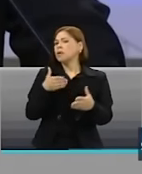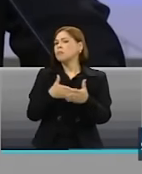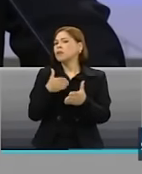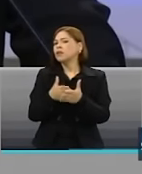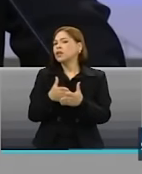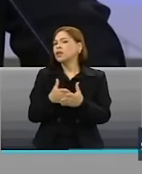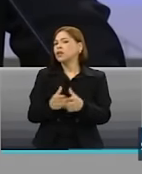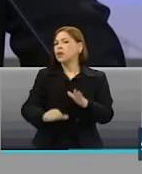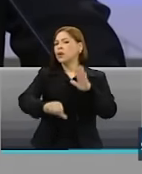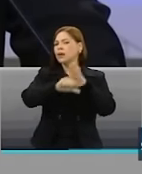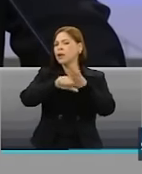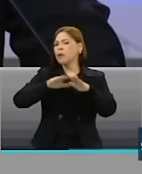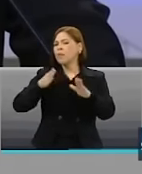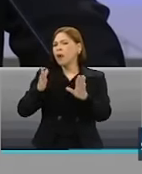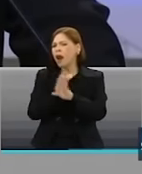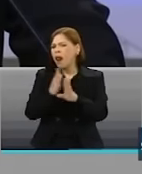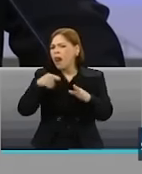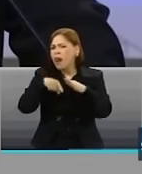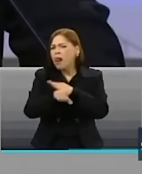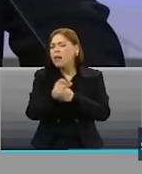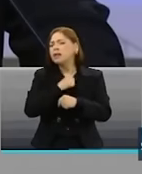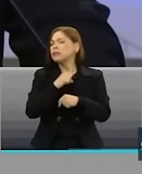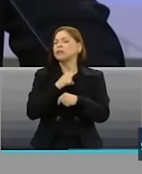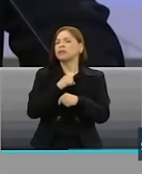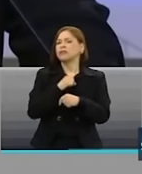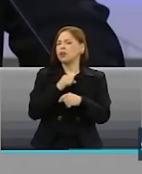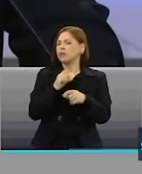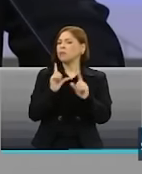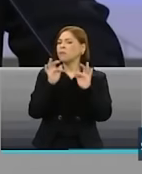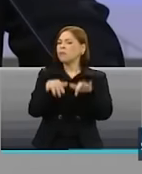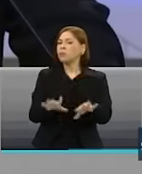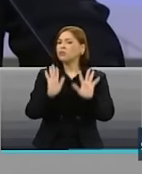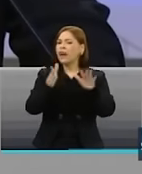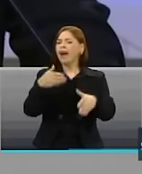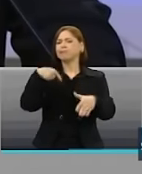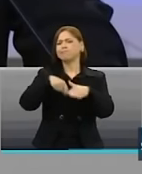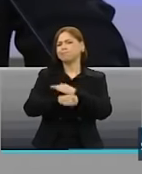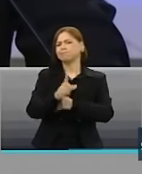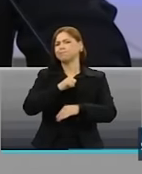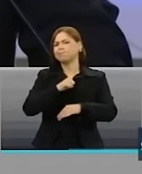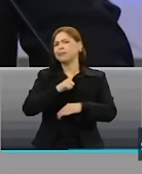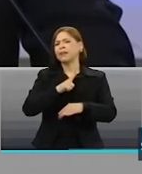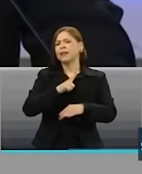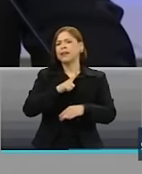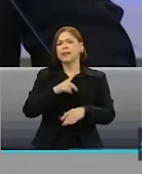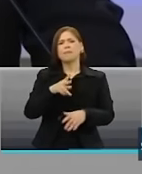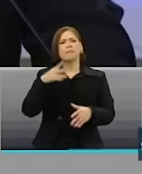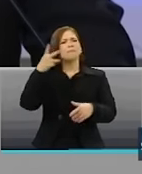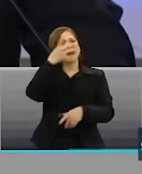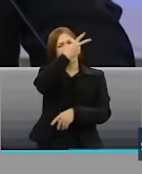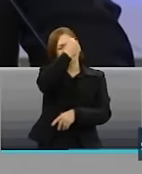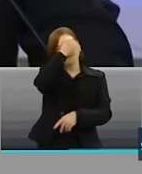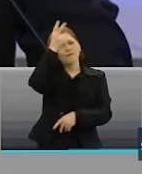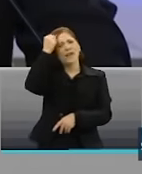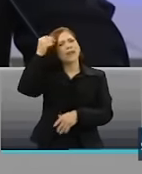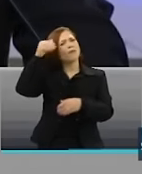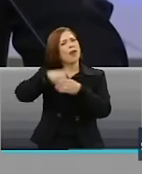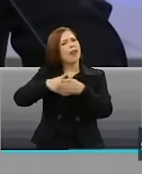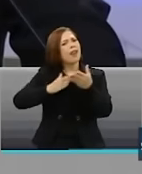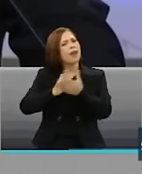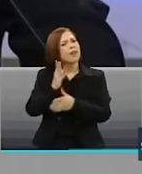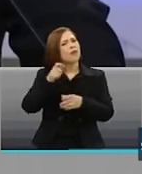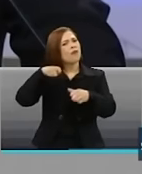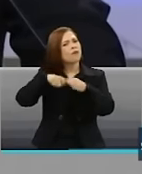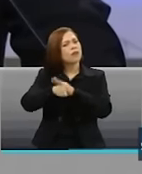o crime se infiltre de maneira definitiva, como já se infiltrou, tem prefeito eleito aqui no interior de São Paulo com